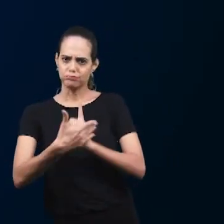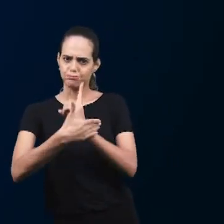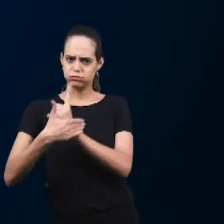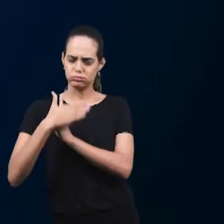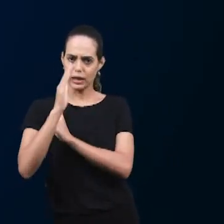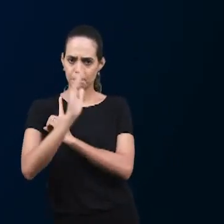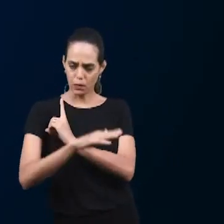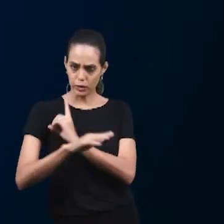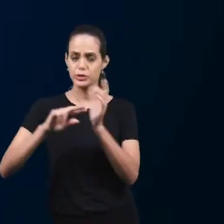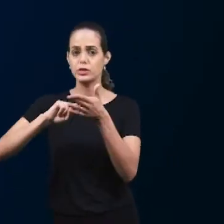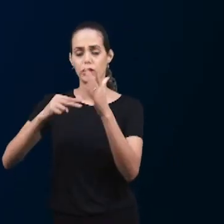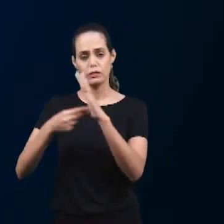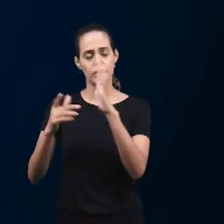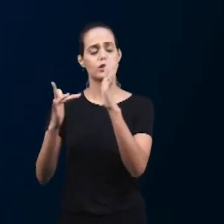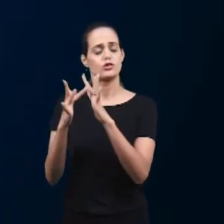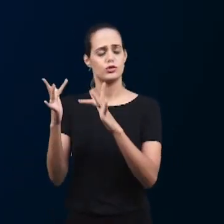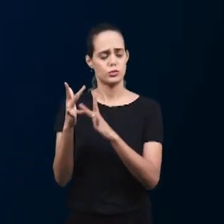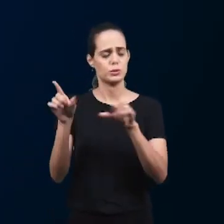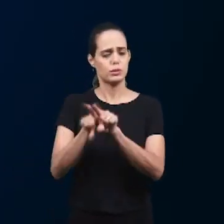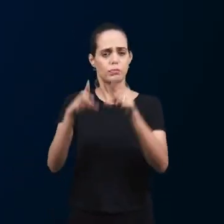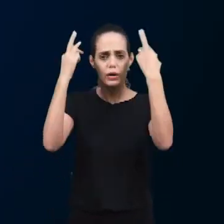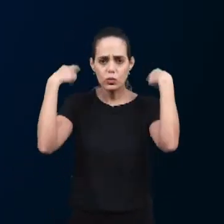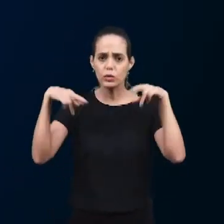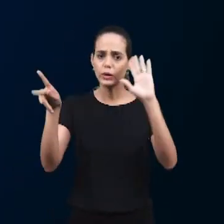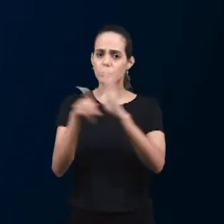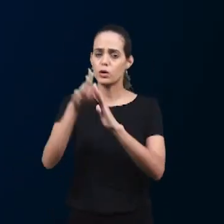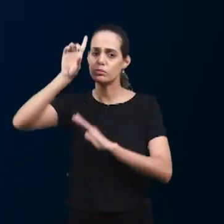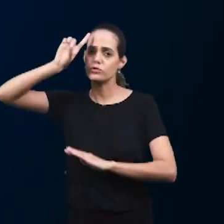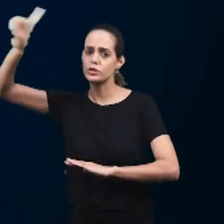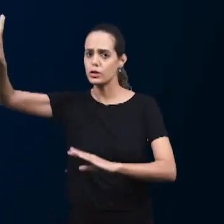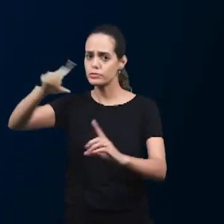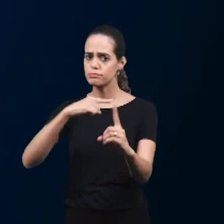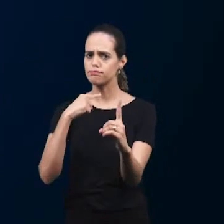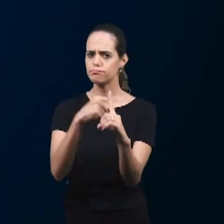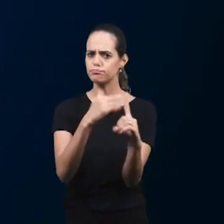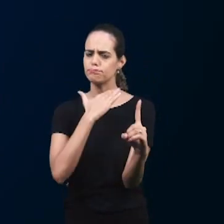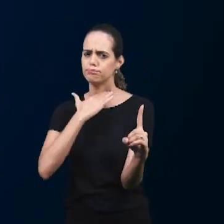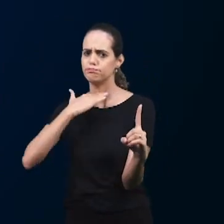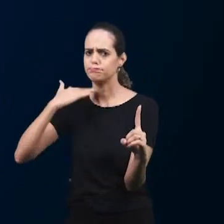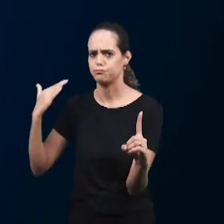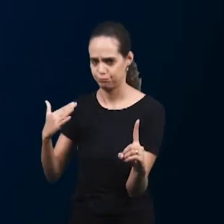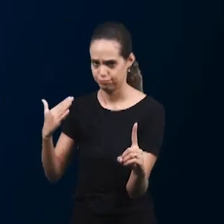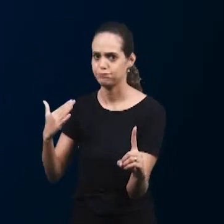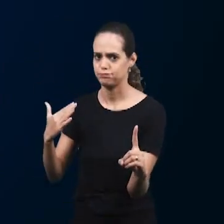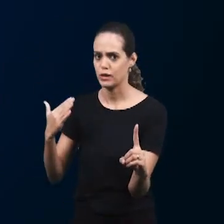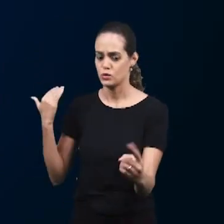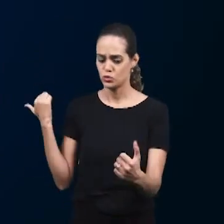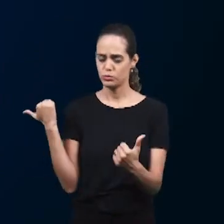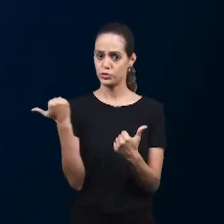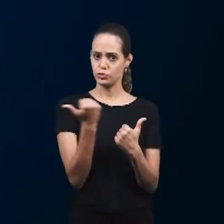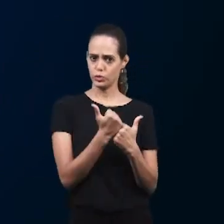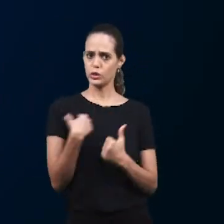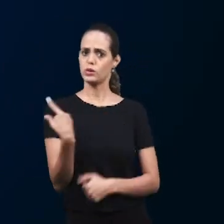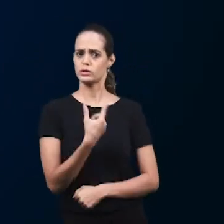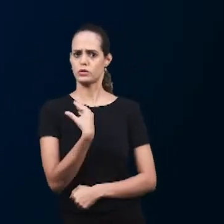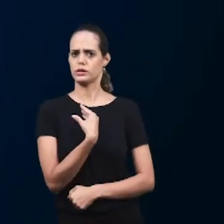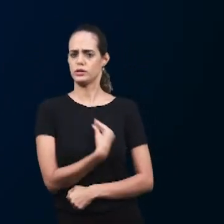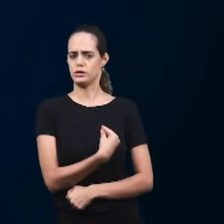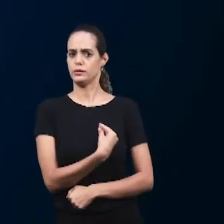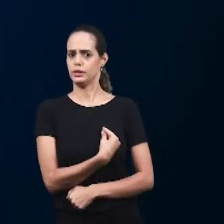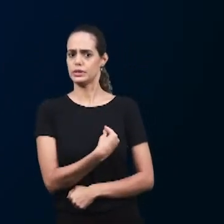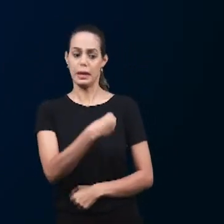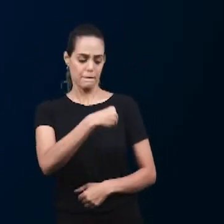mesma forma, Jesus, o Cordeiro de Deus, morreu na cruz para nos dar livramento da morte do